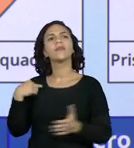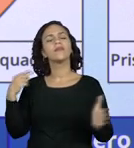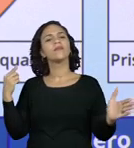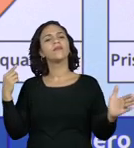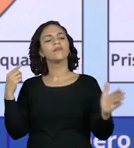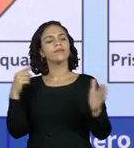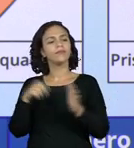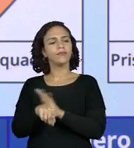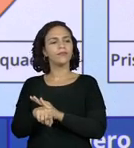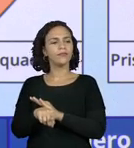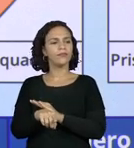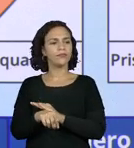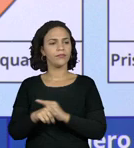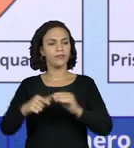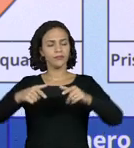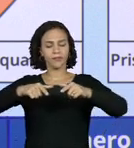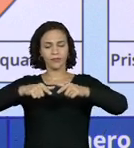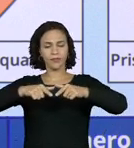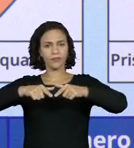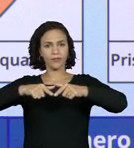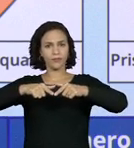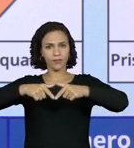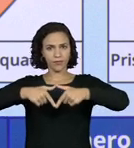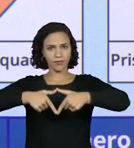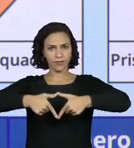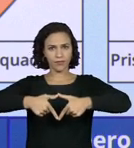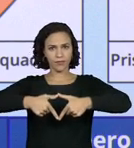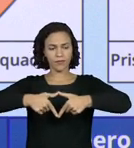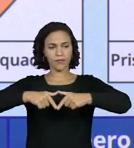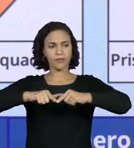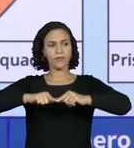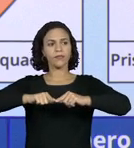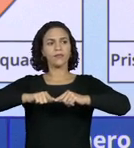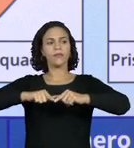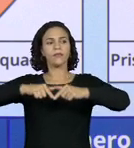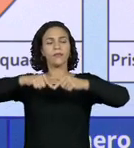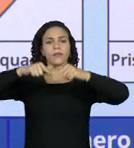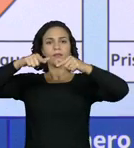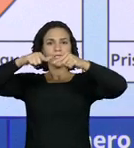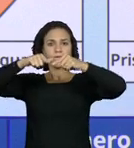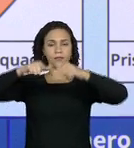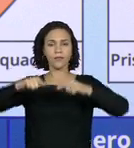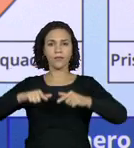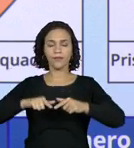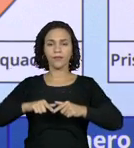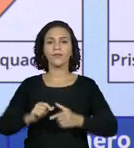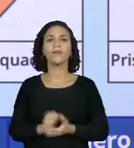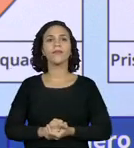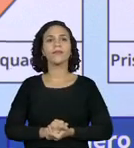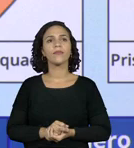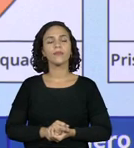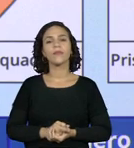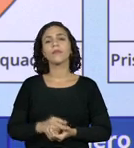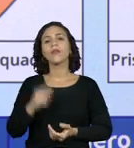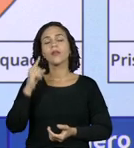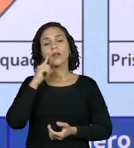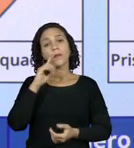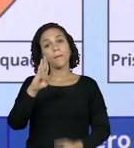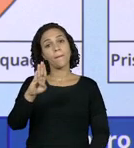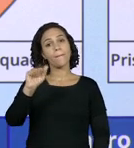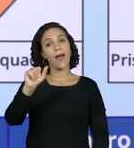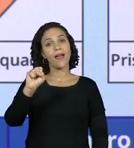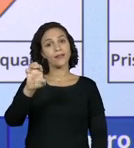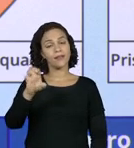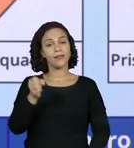essa base aqui? Vamos contar os segmentos de reta? 1, 2, 3. Se tem